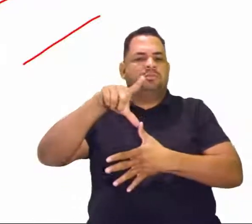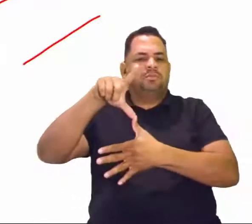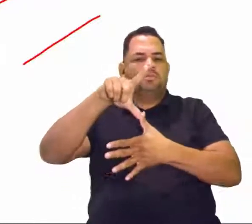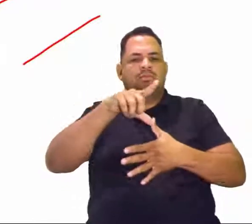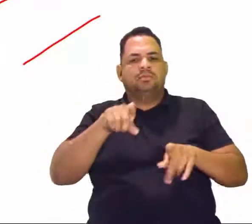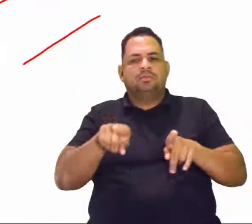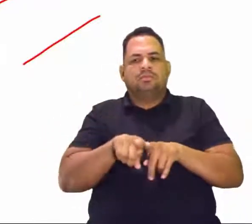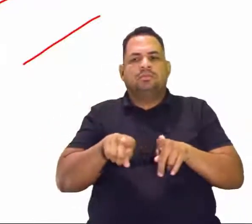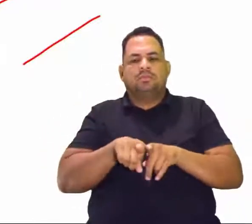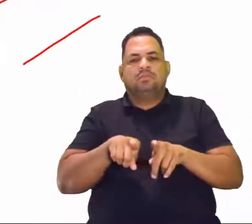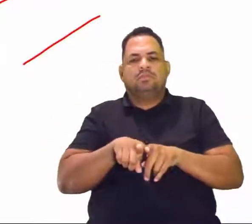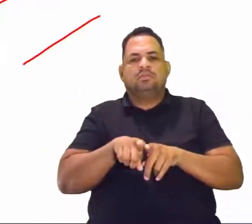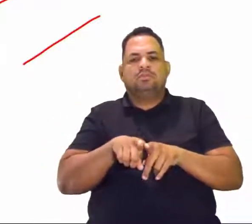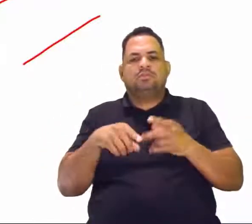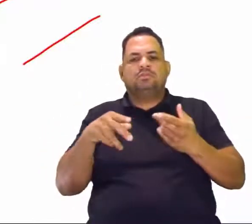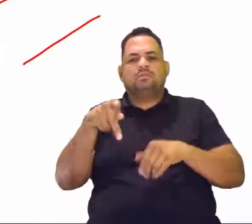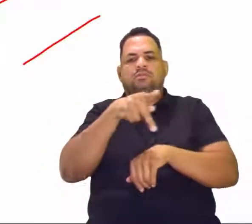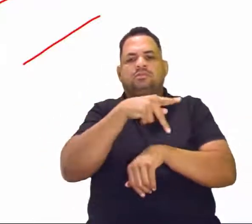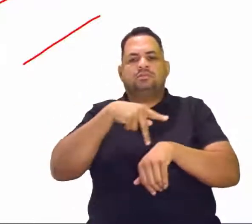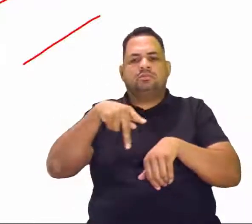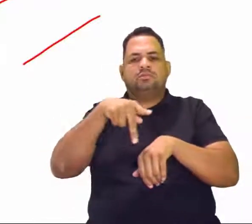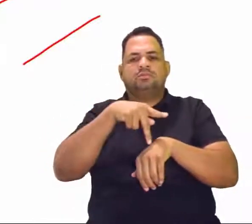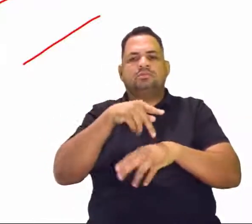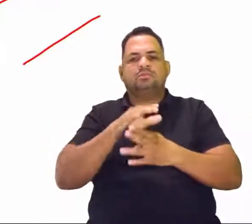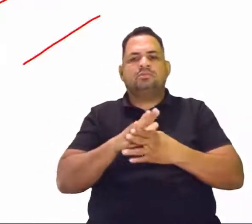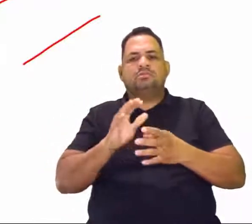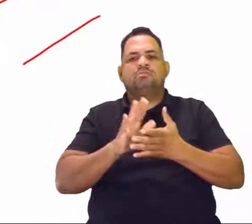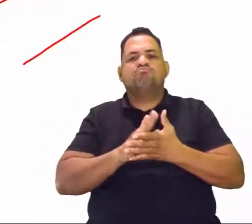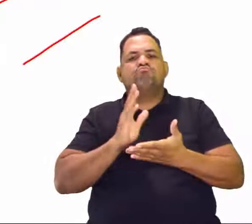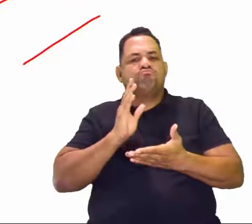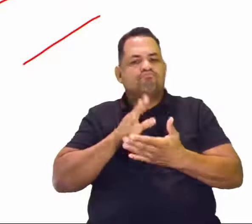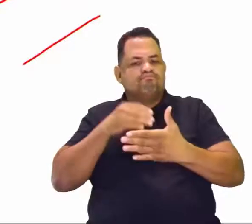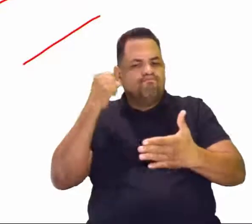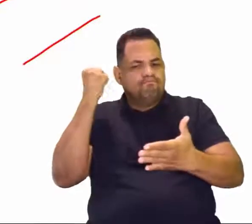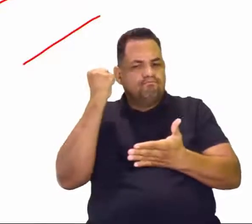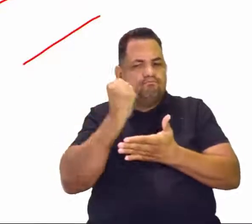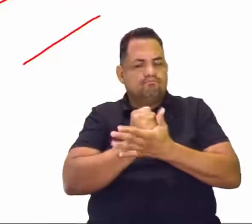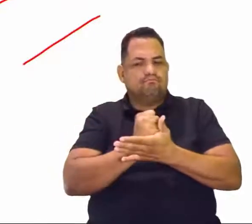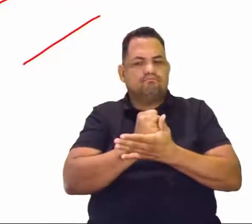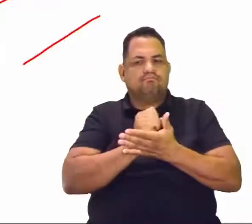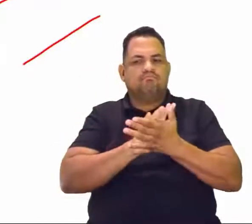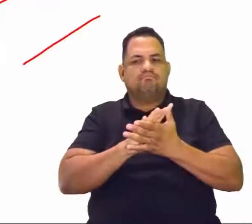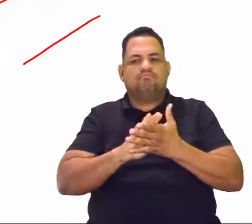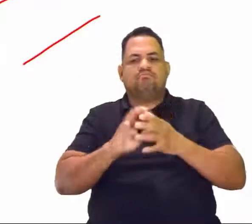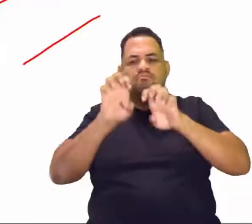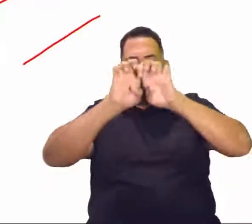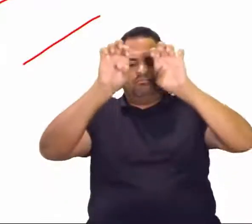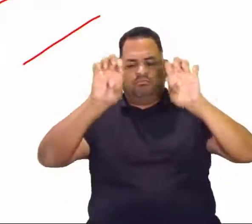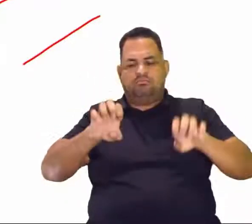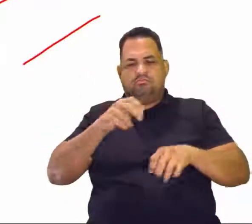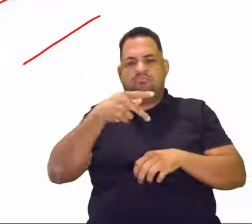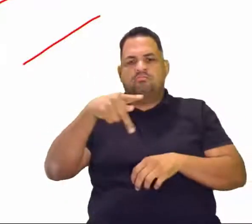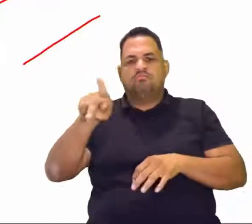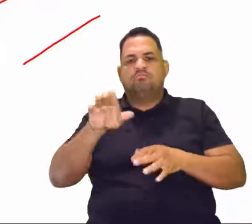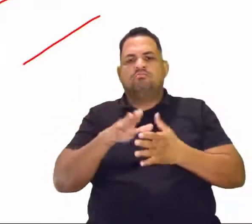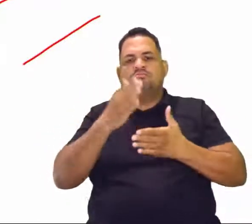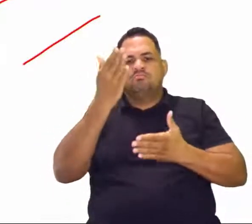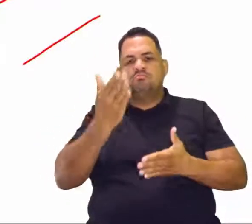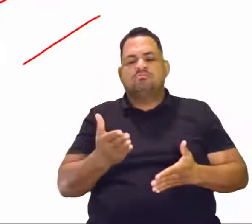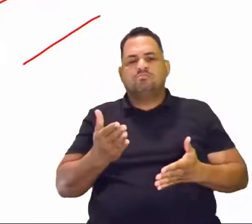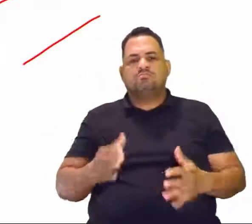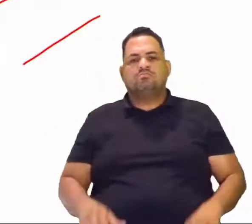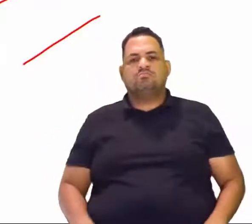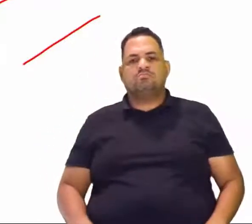peru ele também foi um país extremamente marcado as suas estruturas por